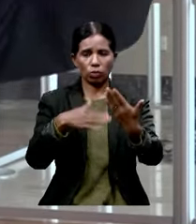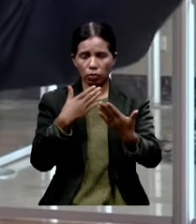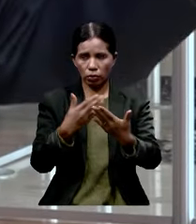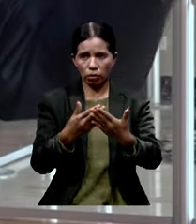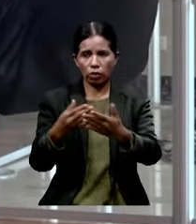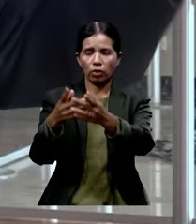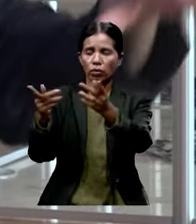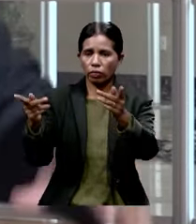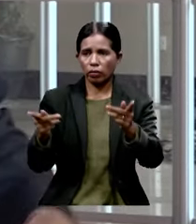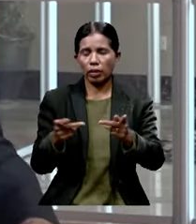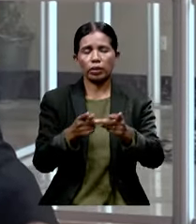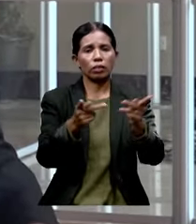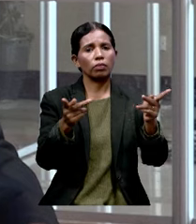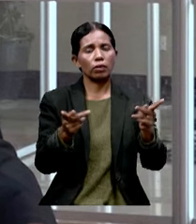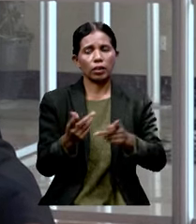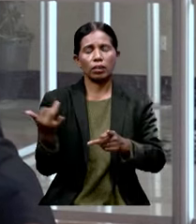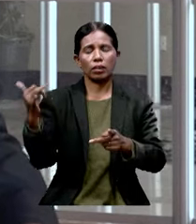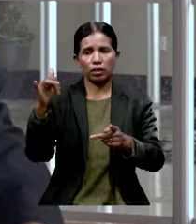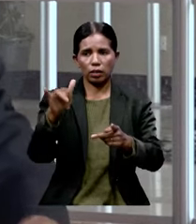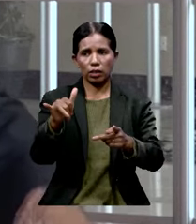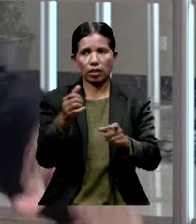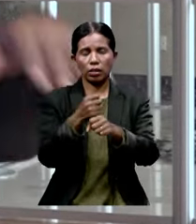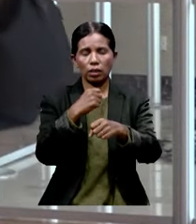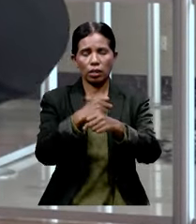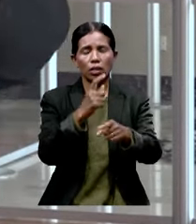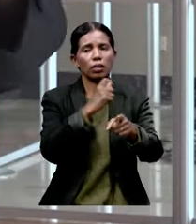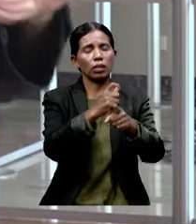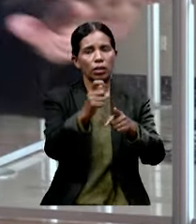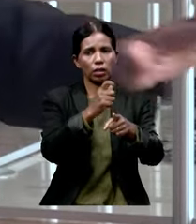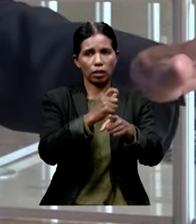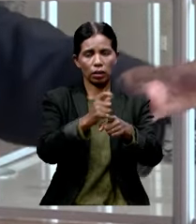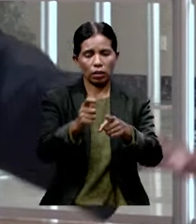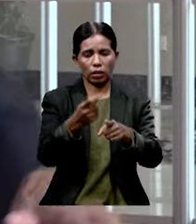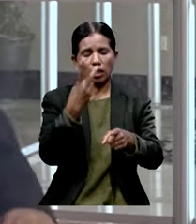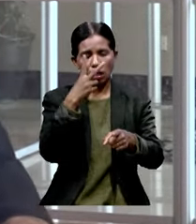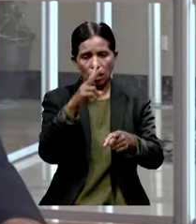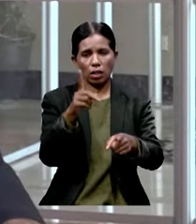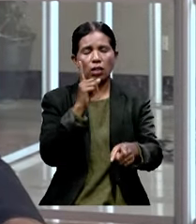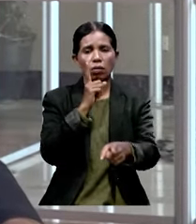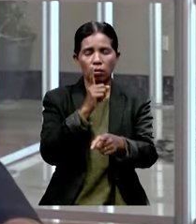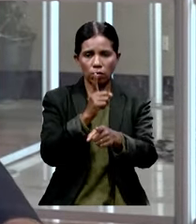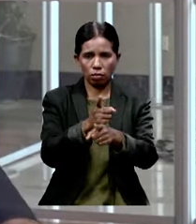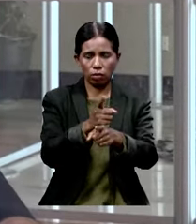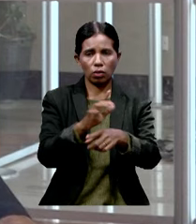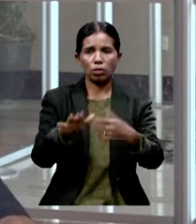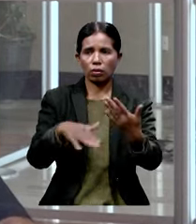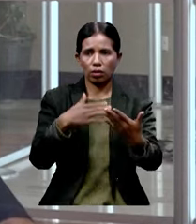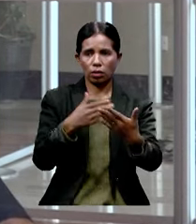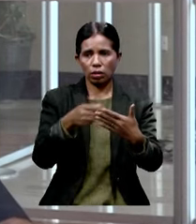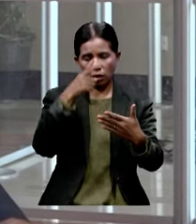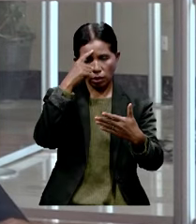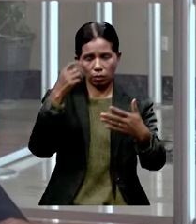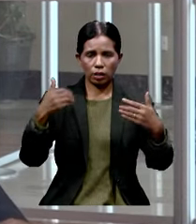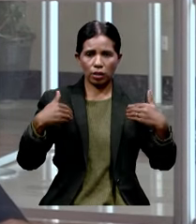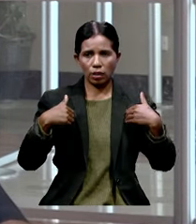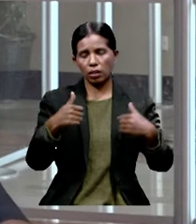Fati, se será halo treino, tem controle se trouxe. Também lá moço botou